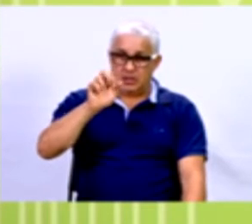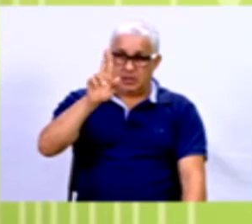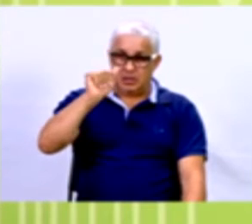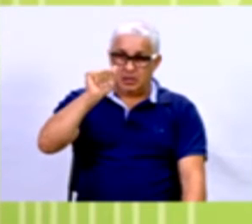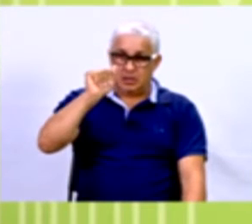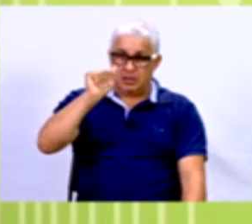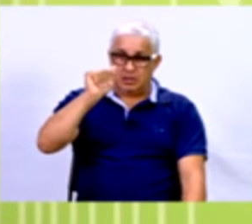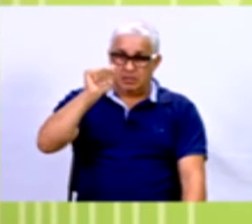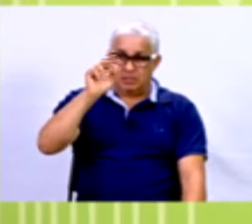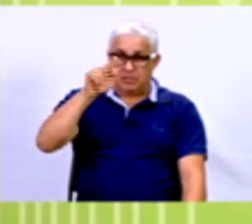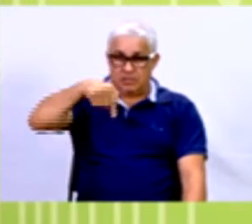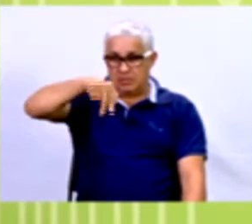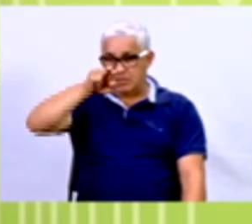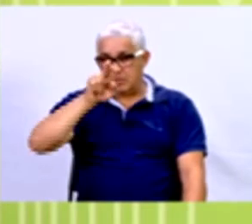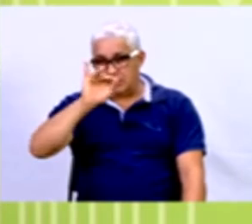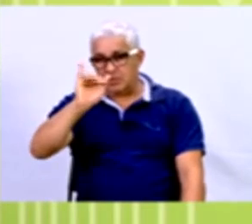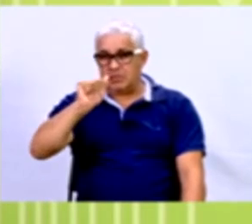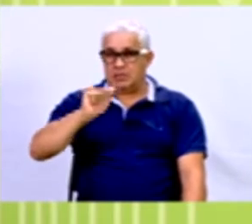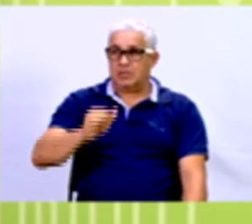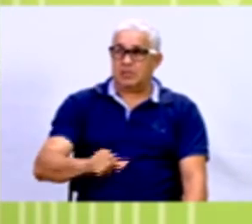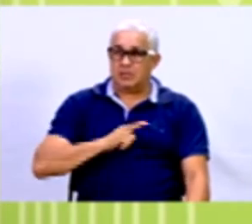também